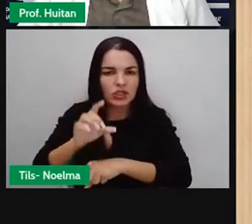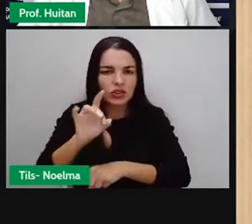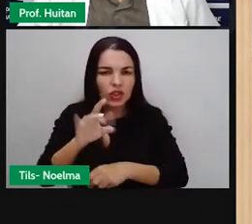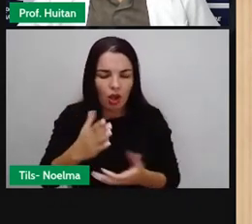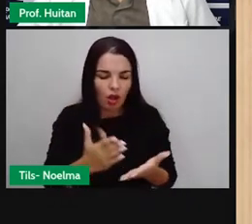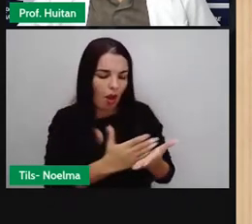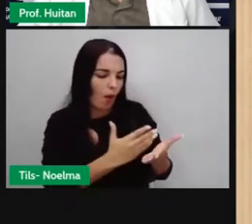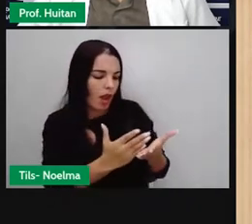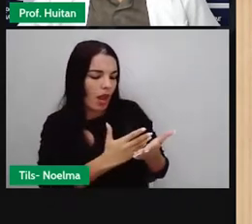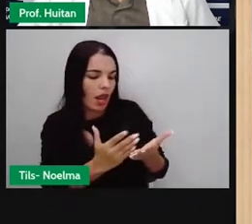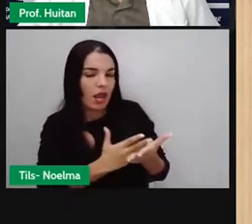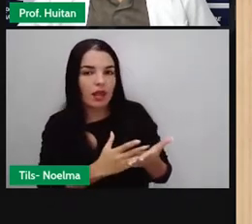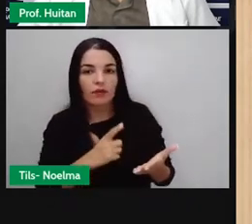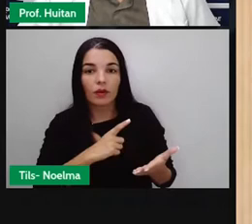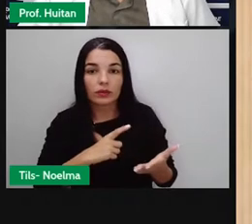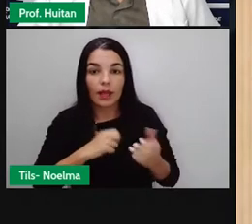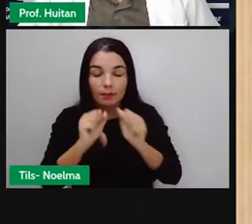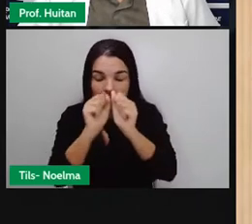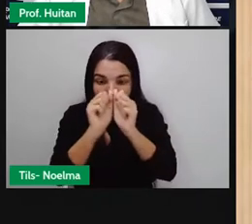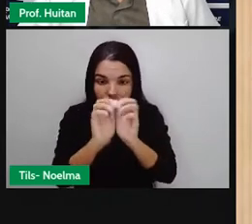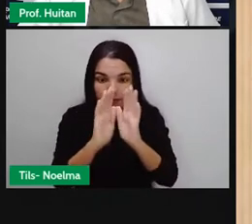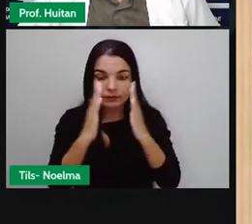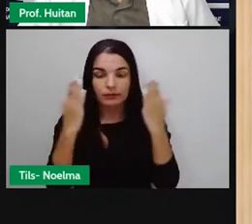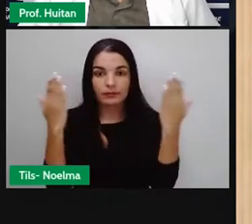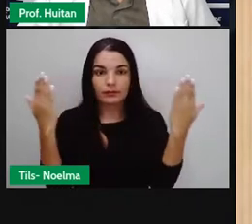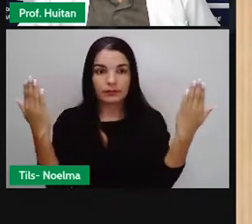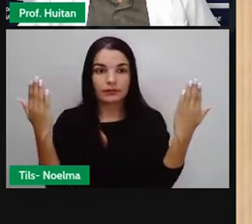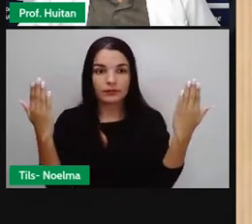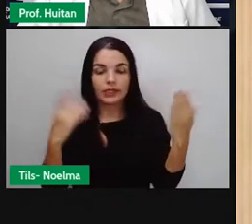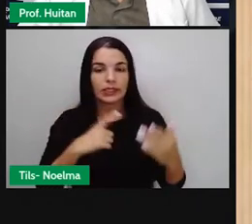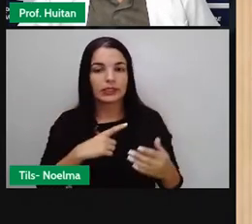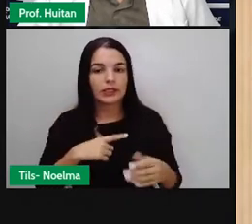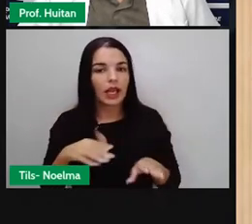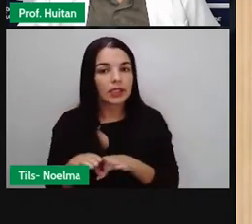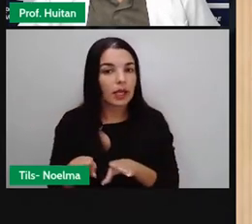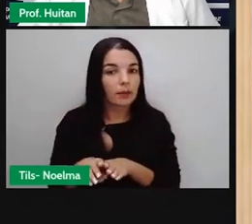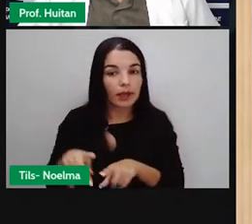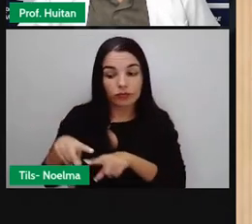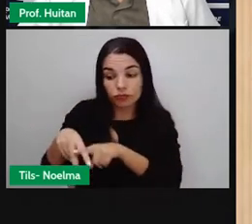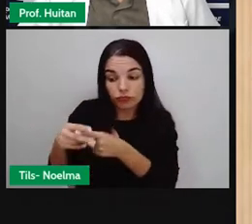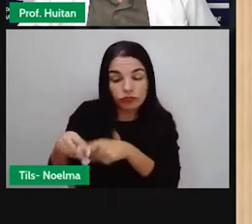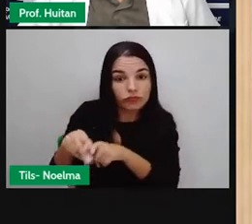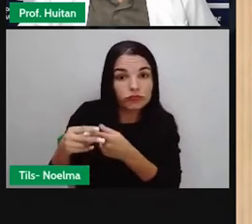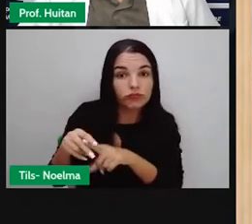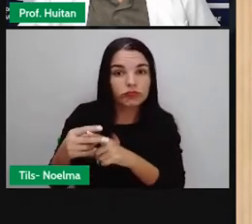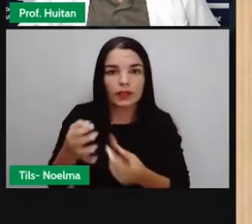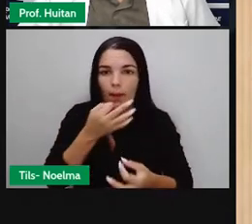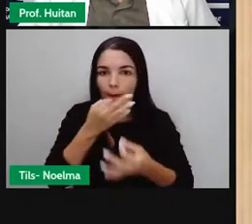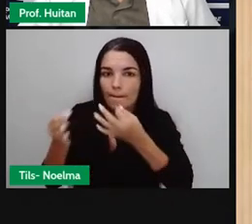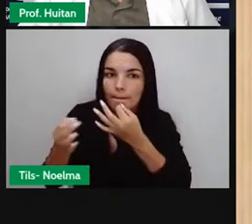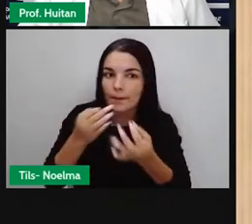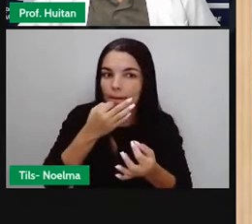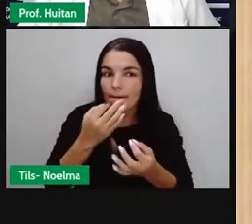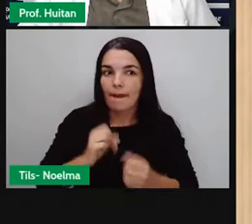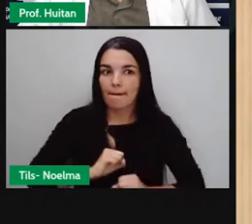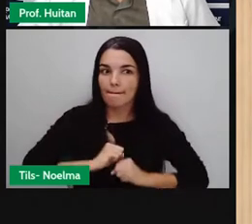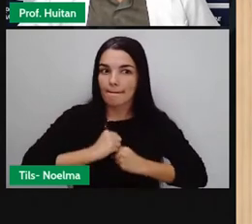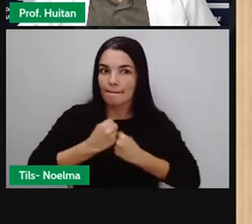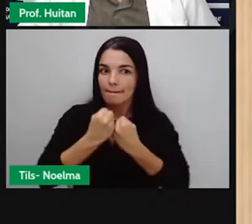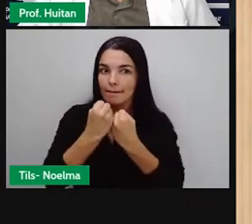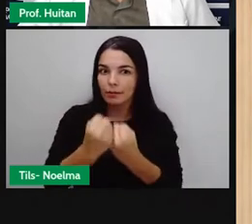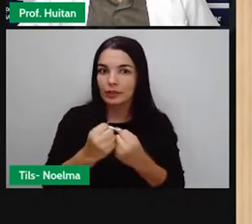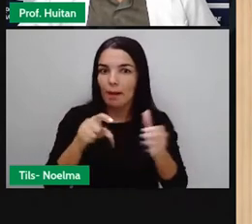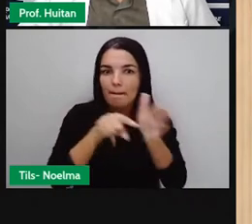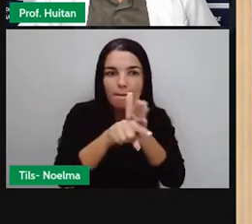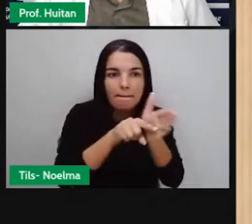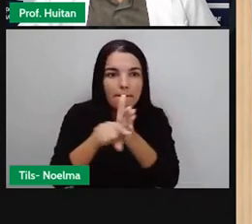entrada para um universo complexo e revelador. É uma ferramenta crítica, poderosa para questionar a noção